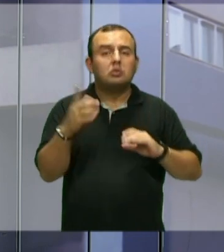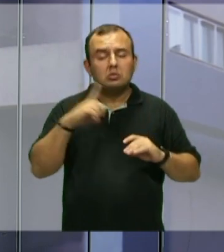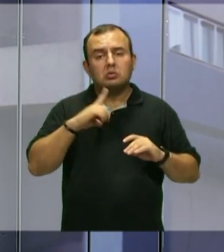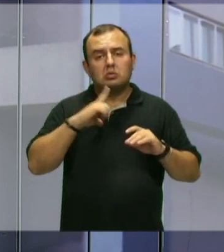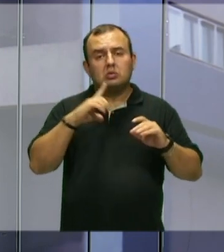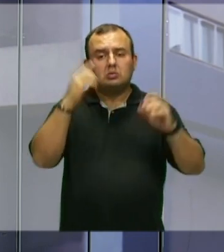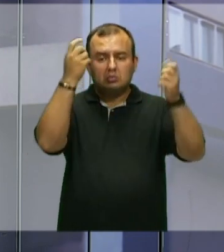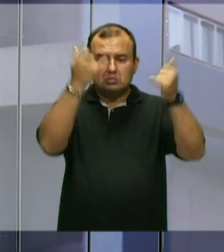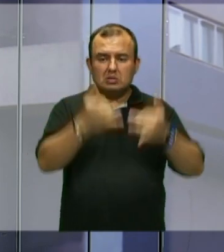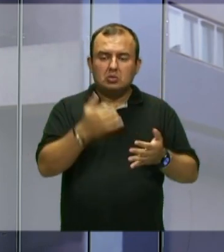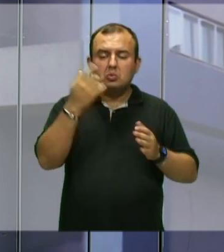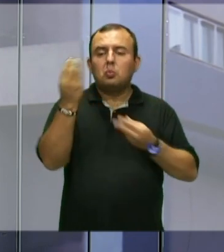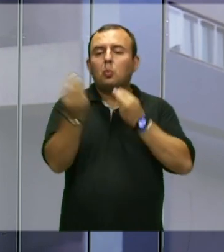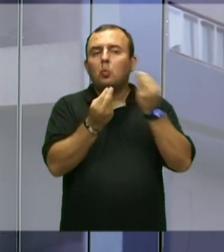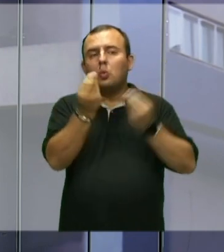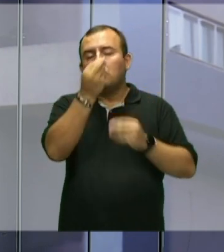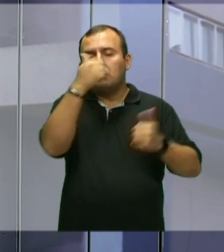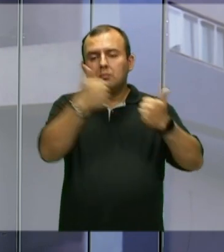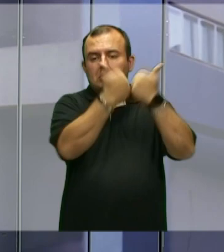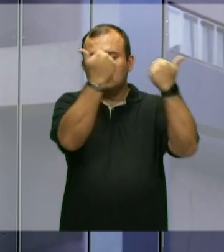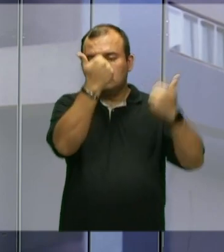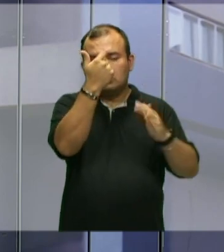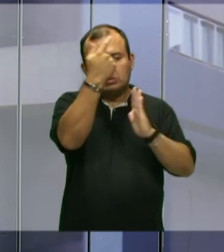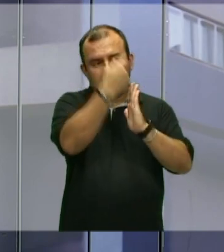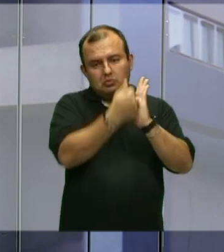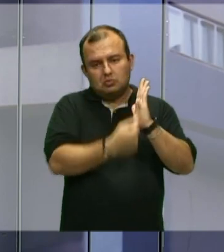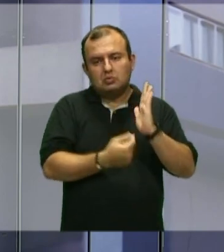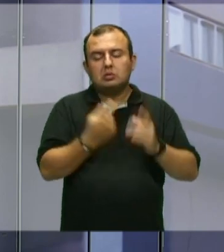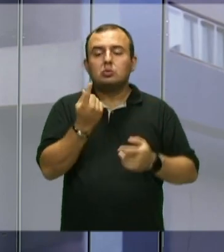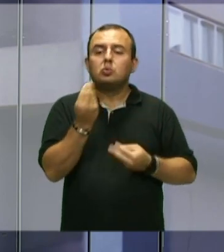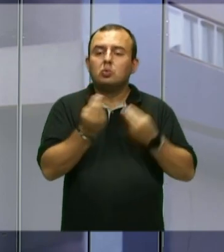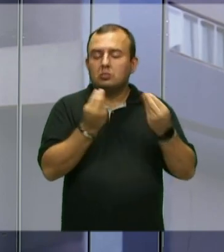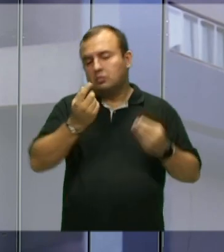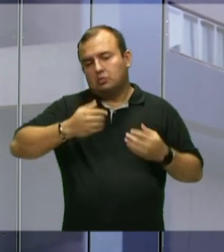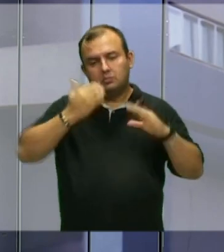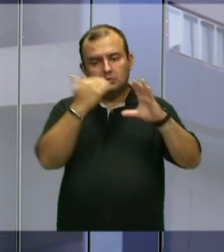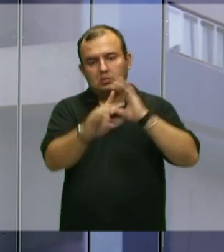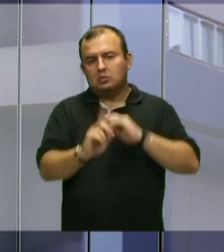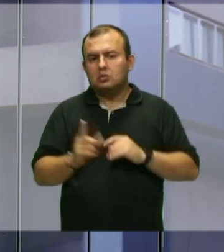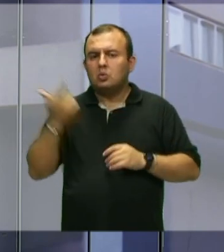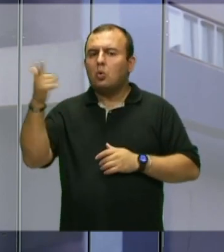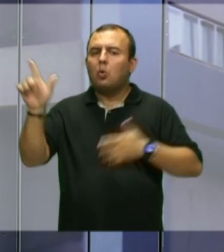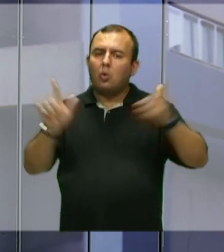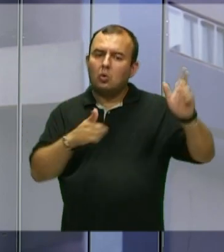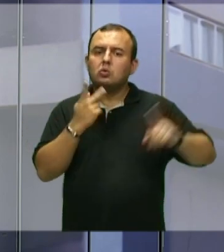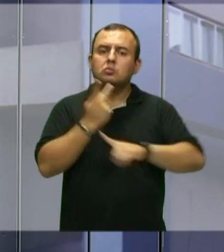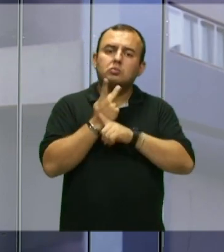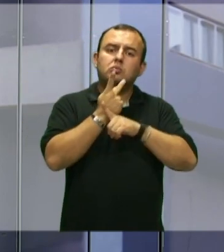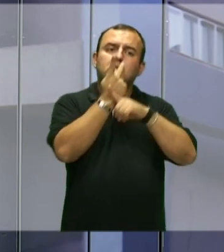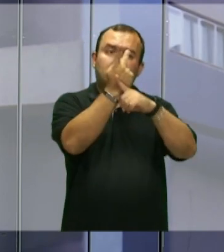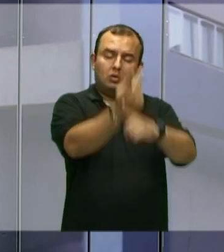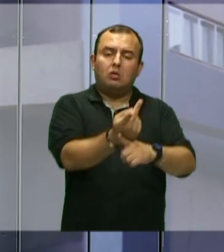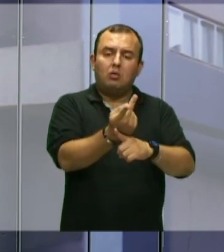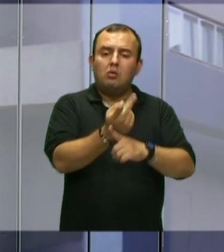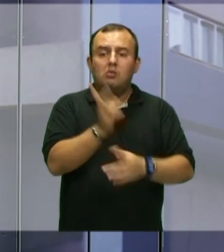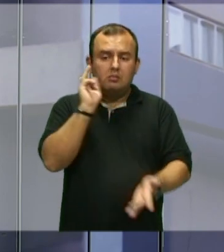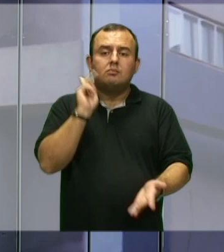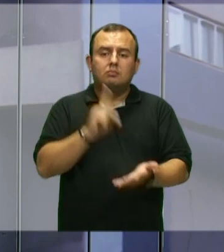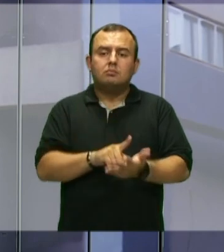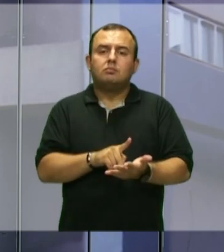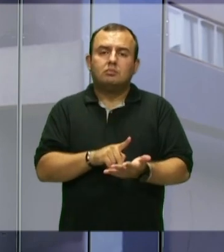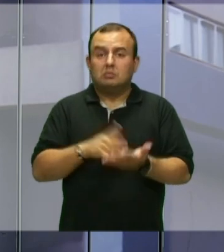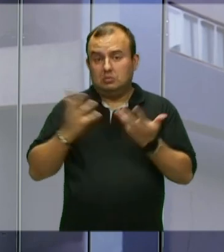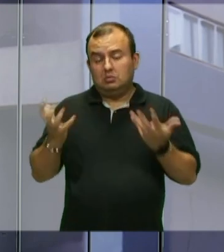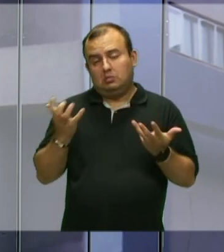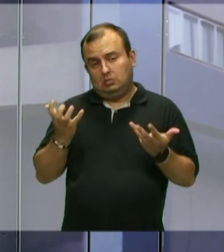prestação de conta ela não estava a contento dos vereadores de oposição, eles tinham outros mecanismos para buscar a verdade, como